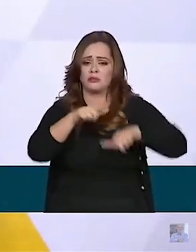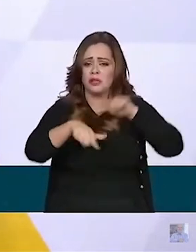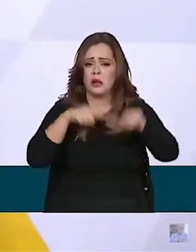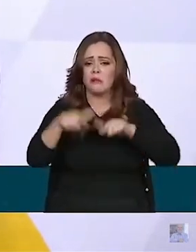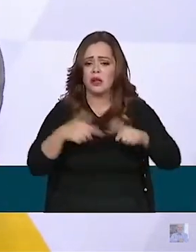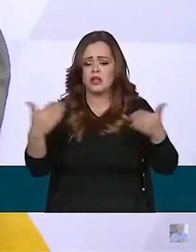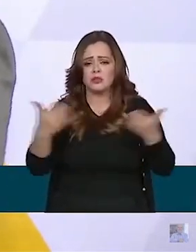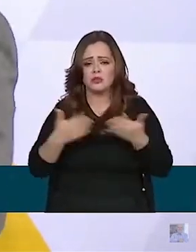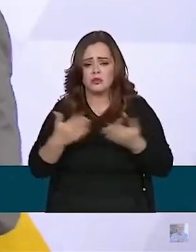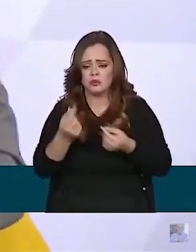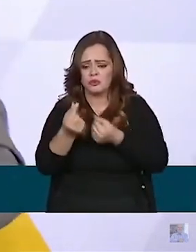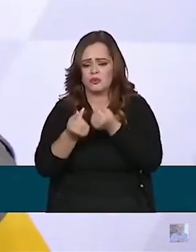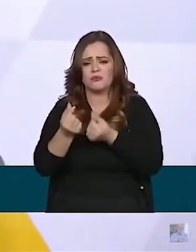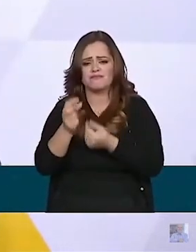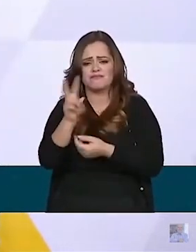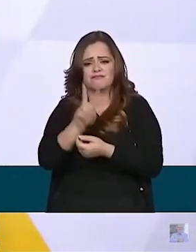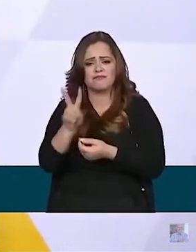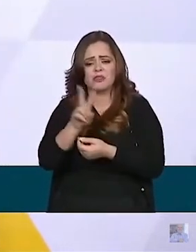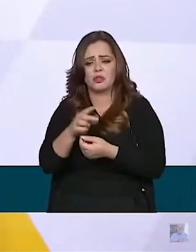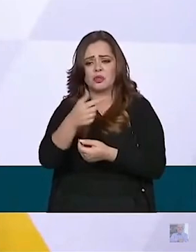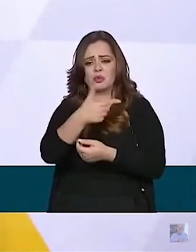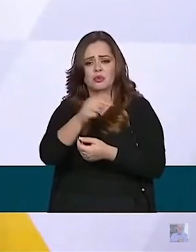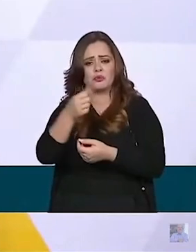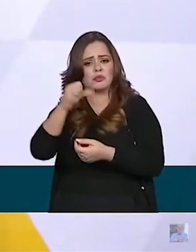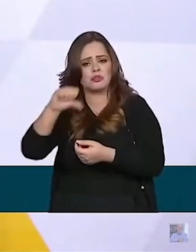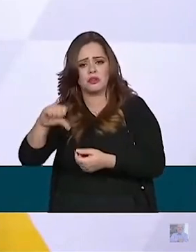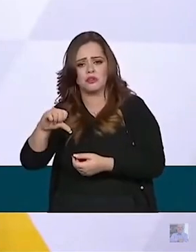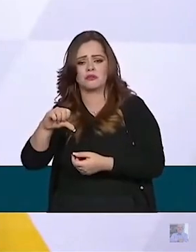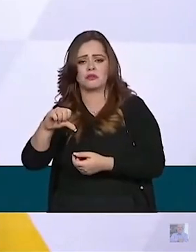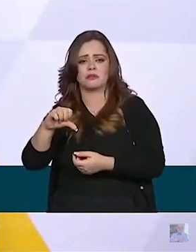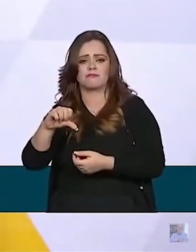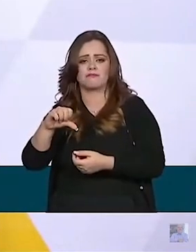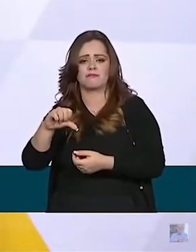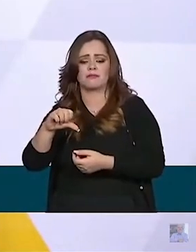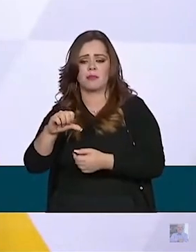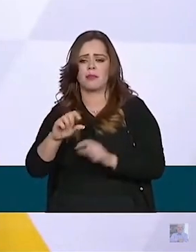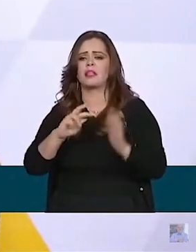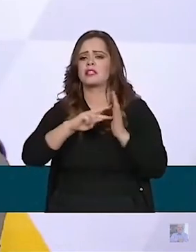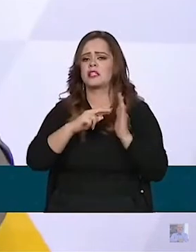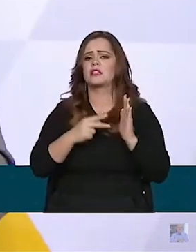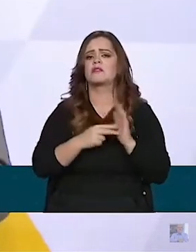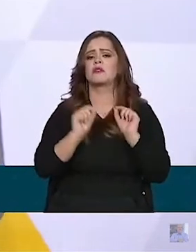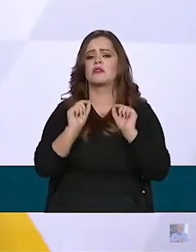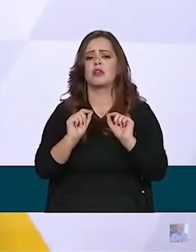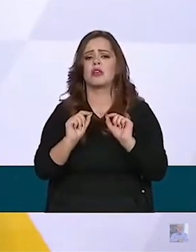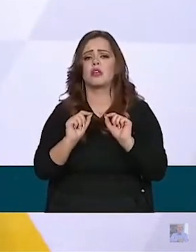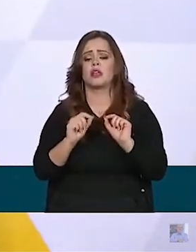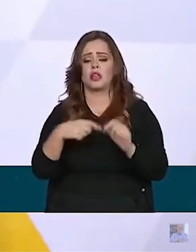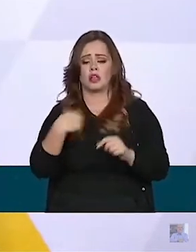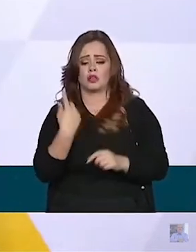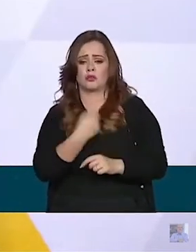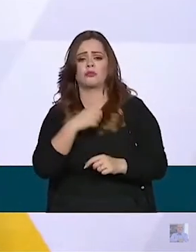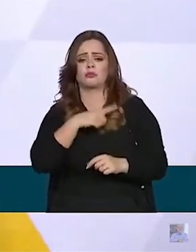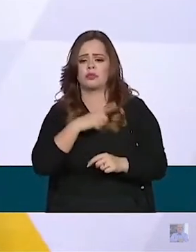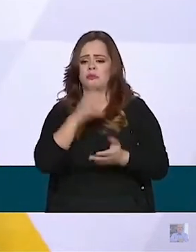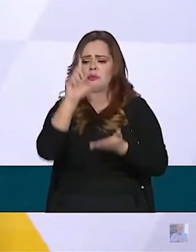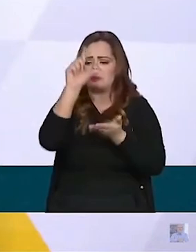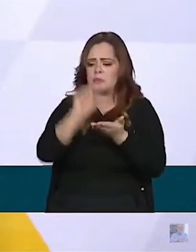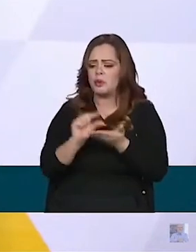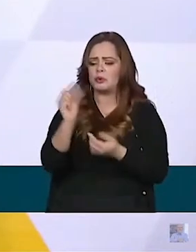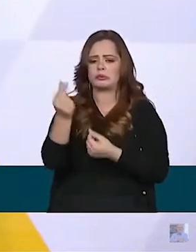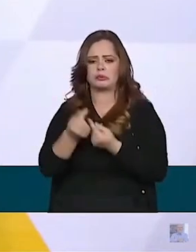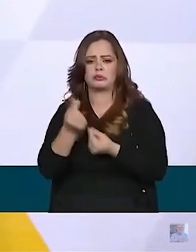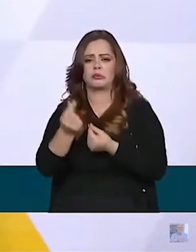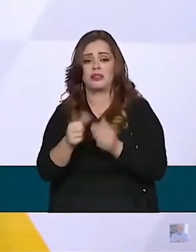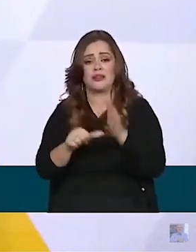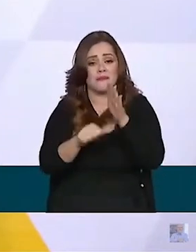trabalhando hoje com orçamento igual ao orçamento de 2019. Significa que nós temos menos recursos e foi